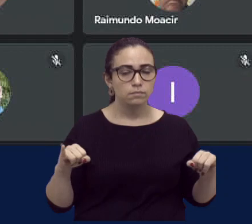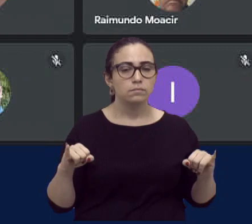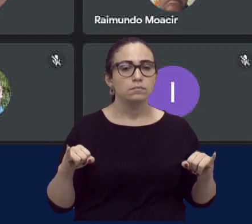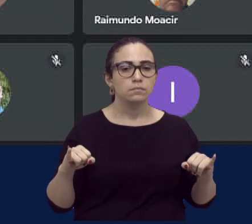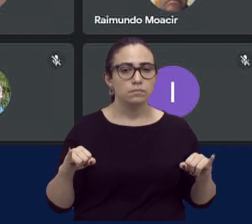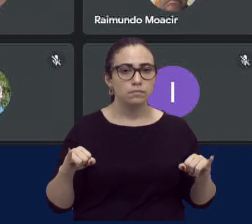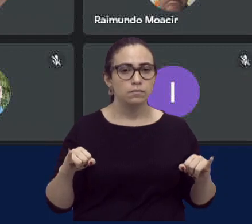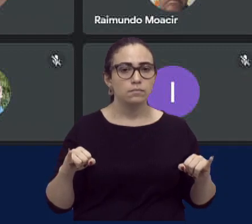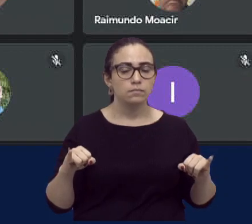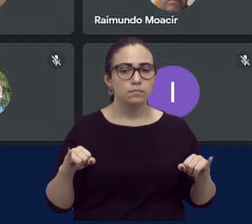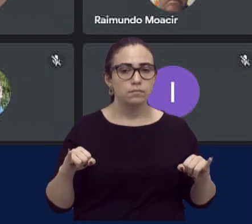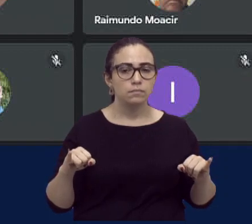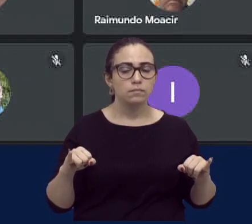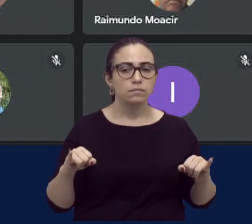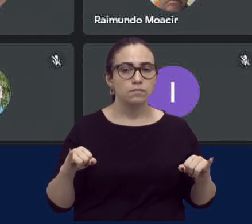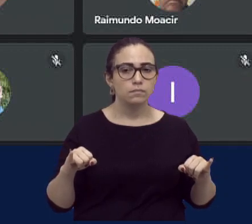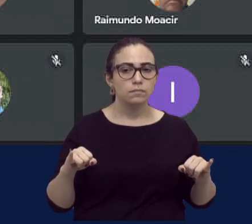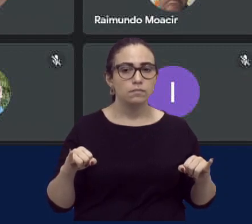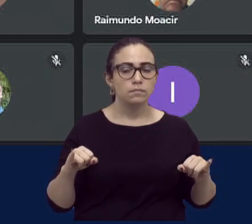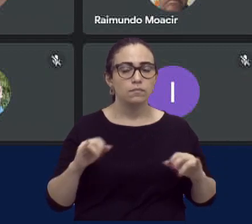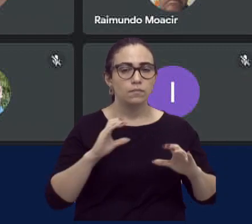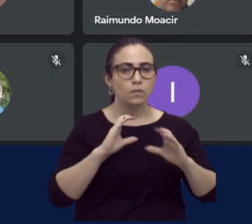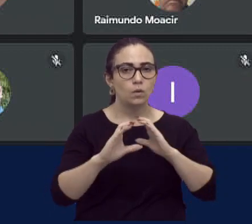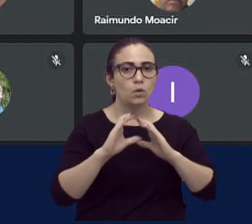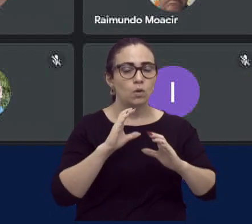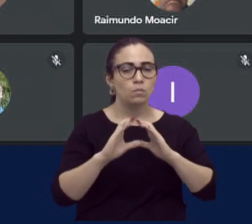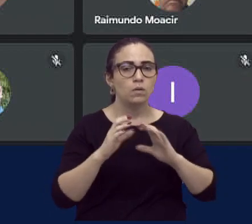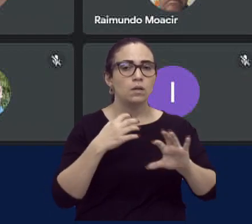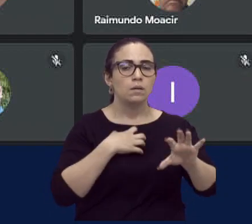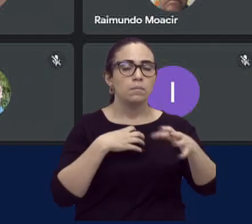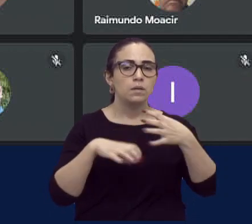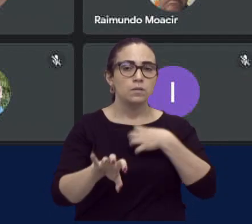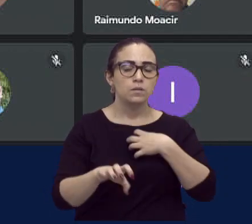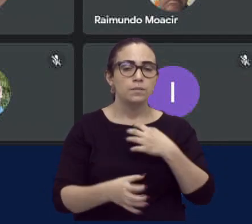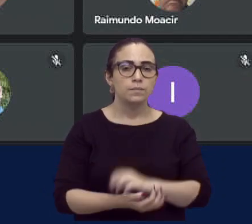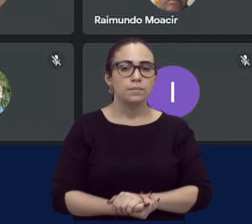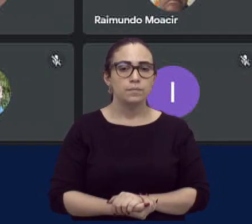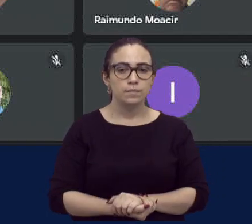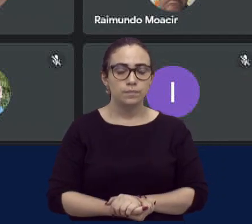como construir uma comunicação com empatia.